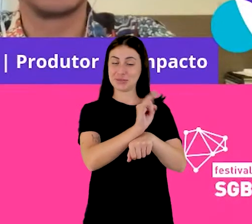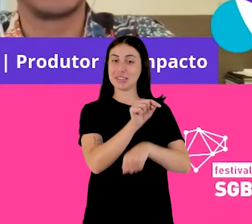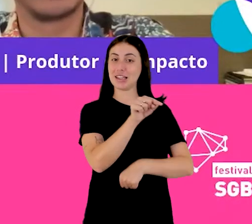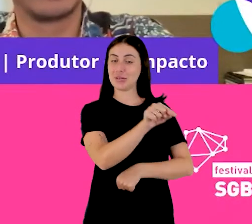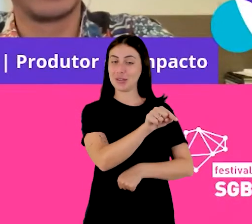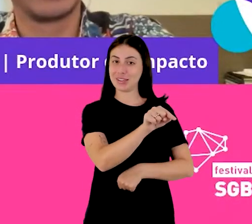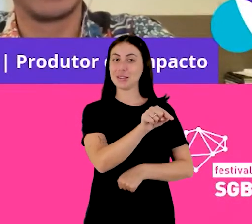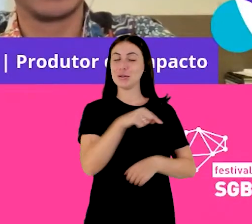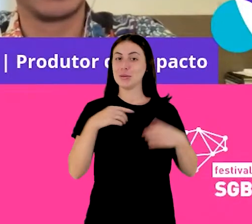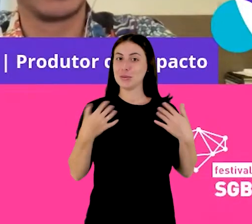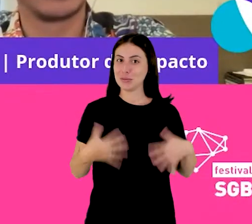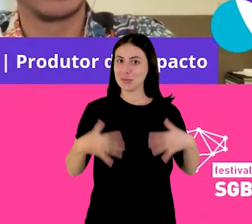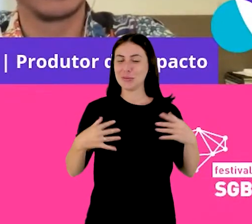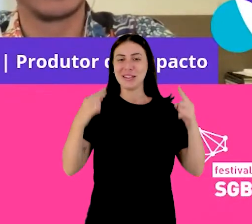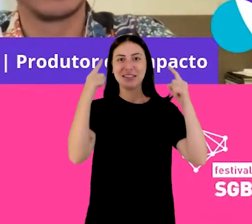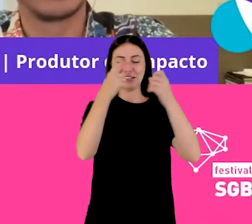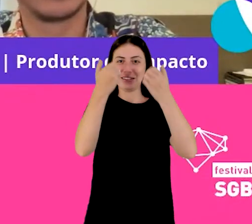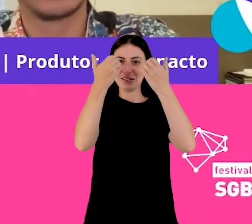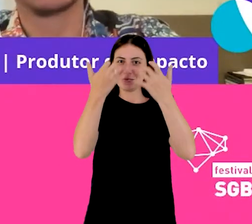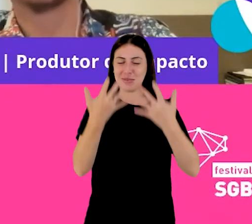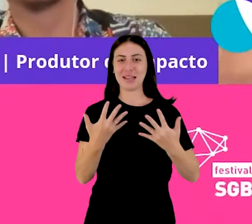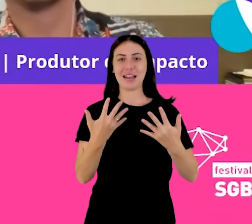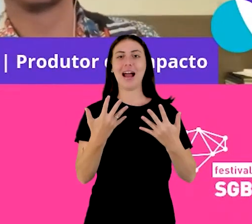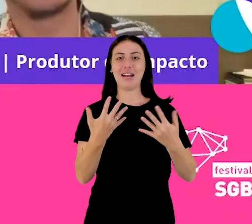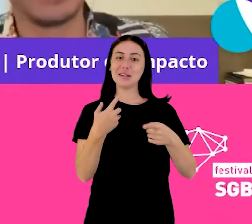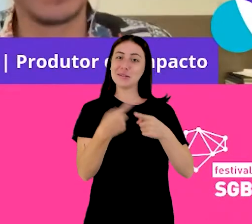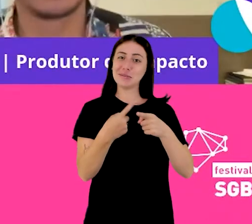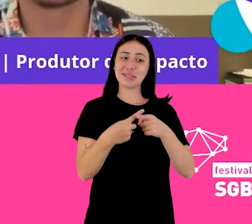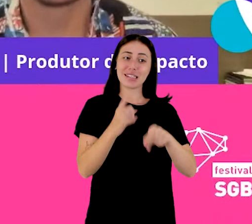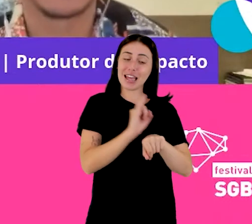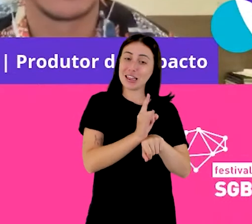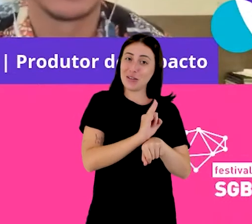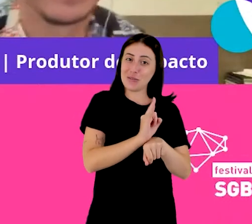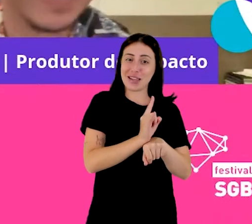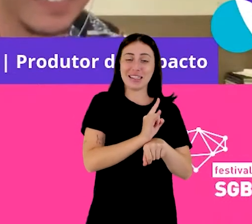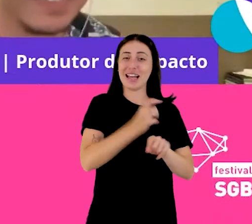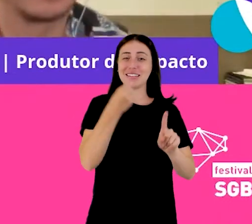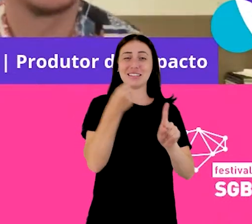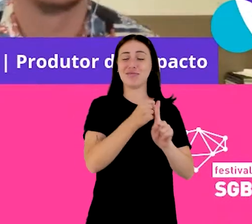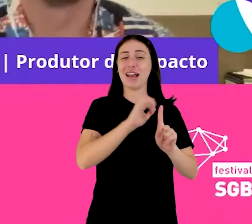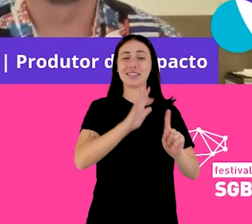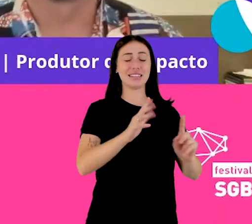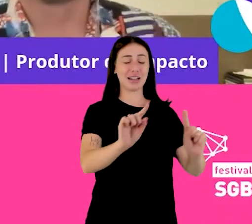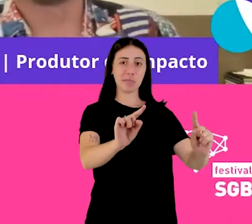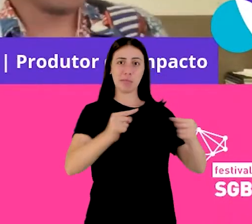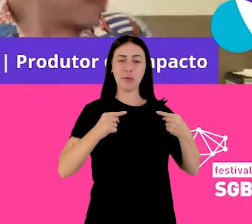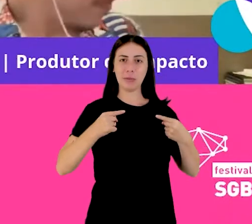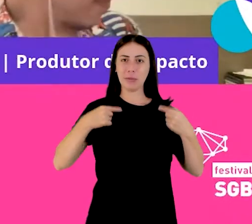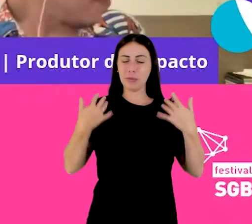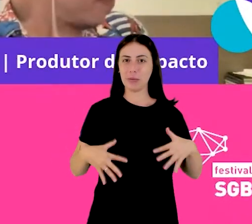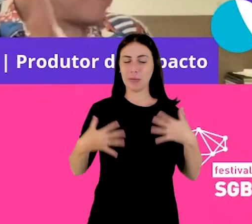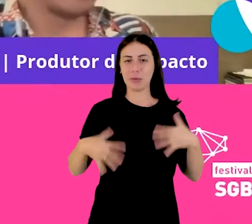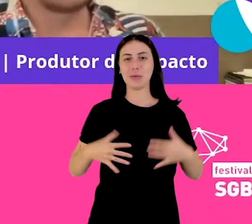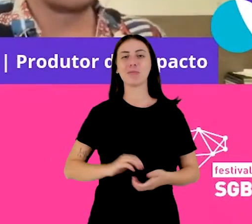Esse documentário é difícil a gente falar de documentários de impacto e não se envolver emocionalmente já de cara.